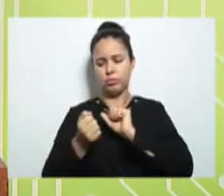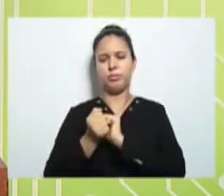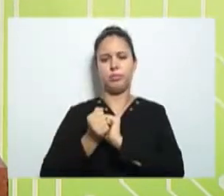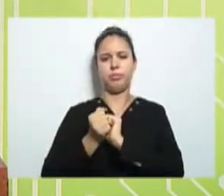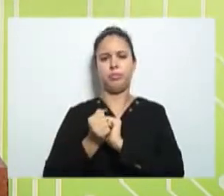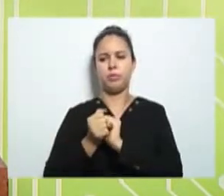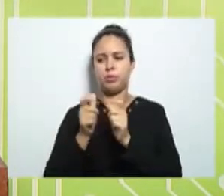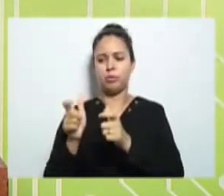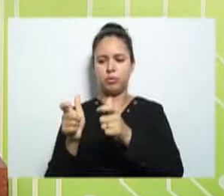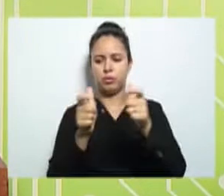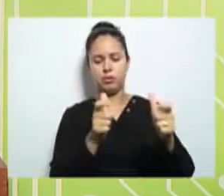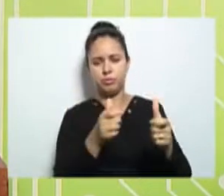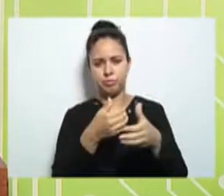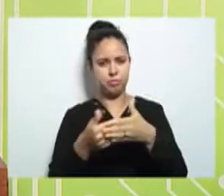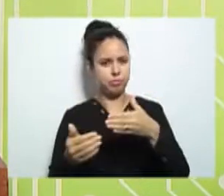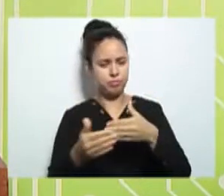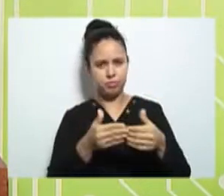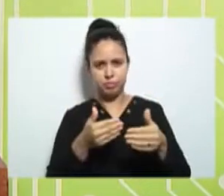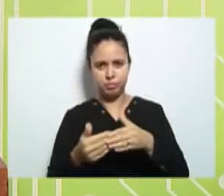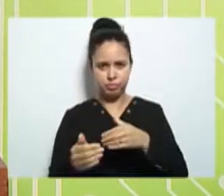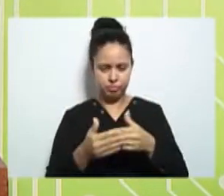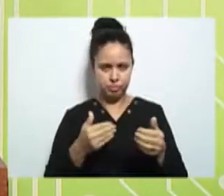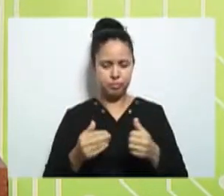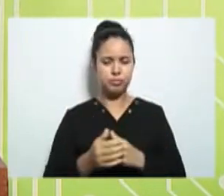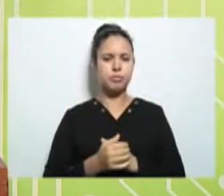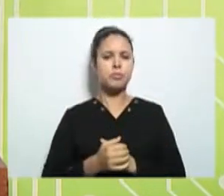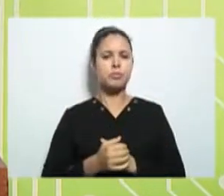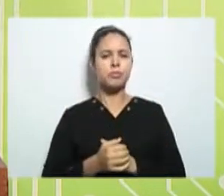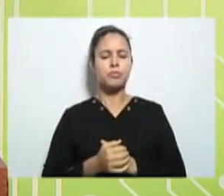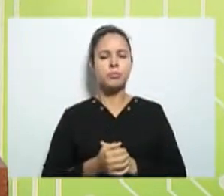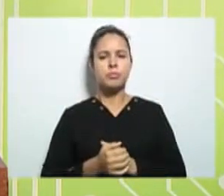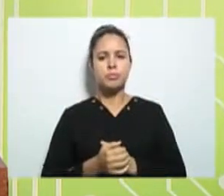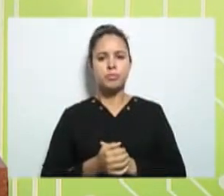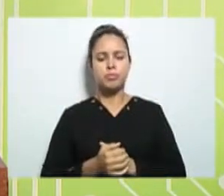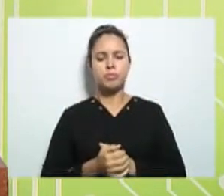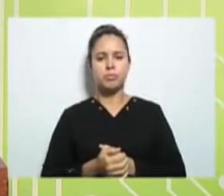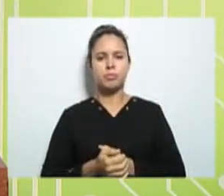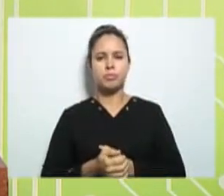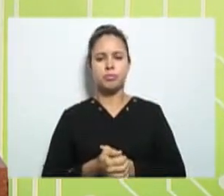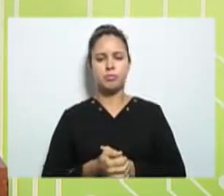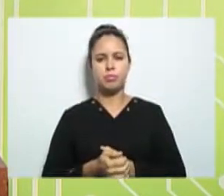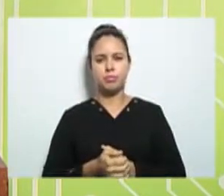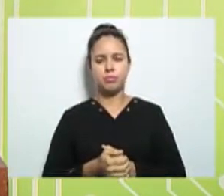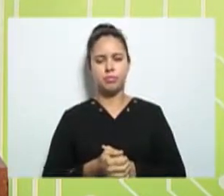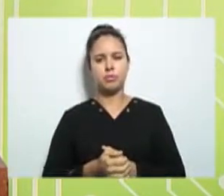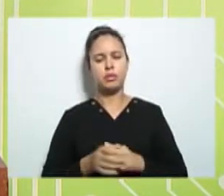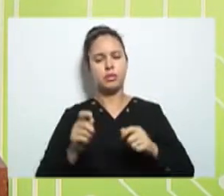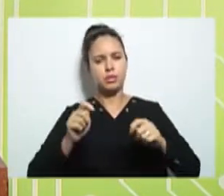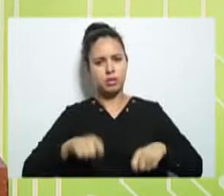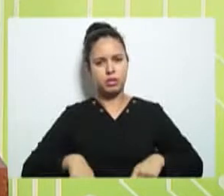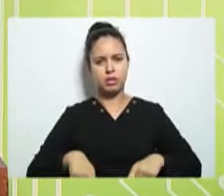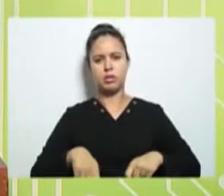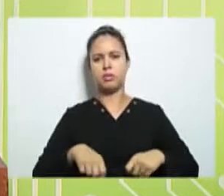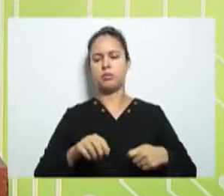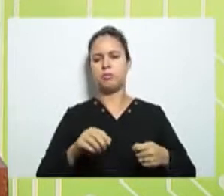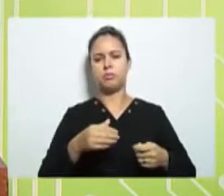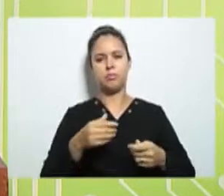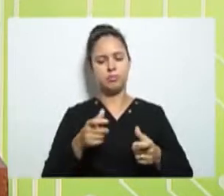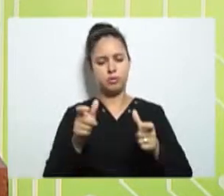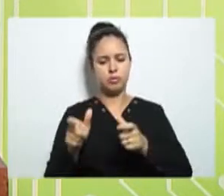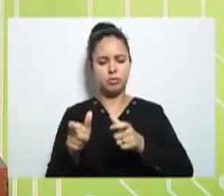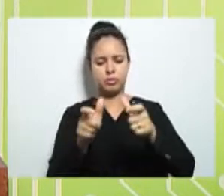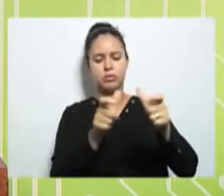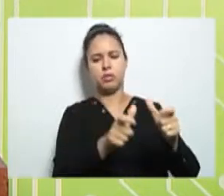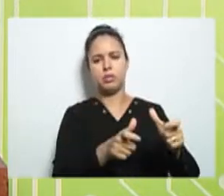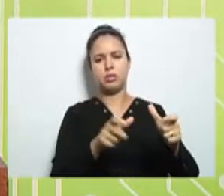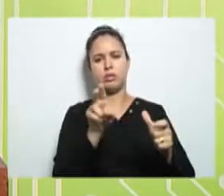não é isso? Claro que ele pega um pouco mais de espaço, não é isso? Mas ele tem essa questão da portabilidade, certo? É um benefício